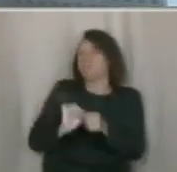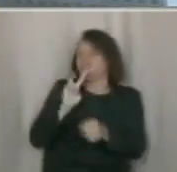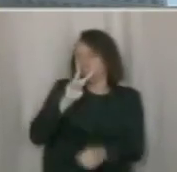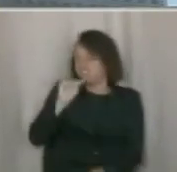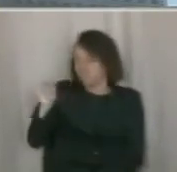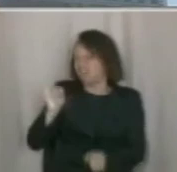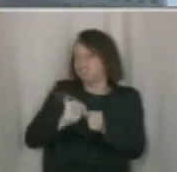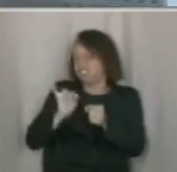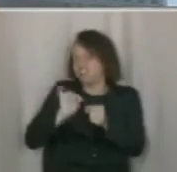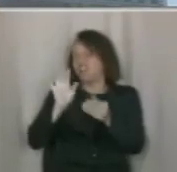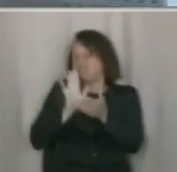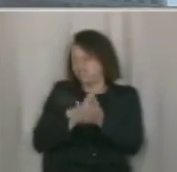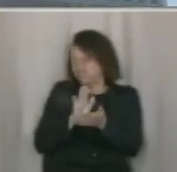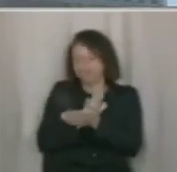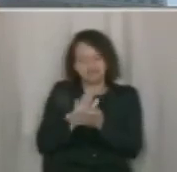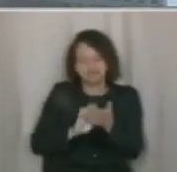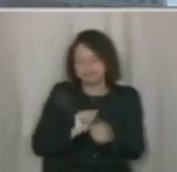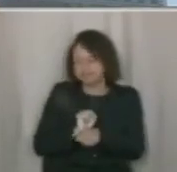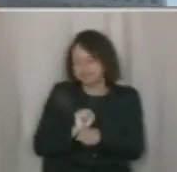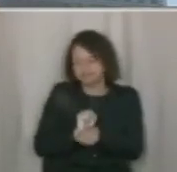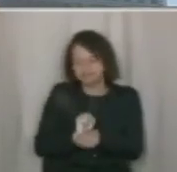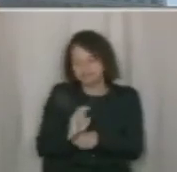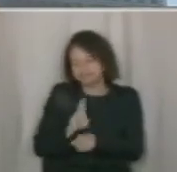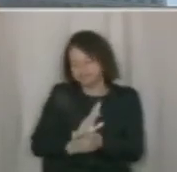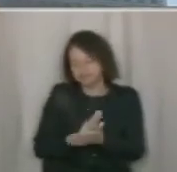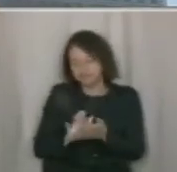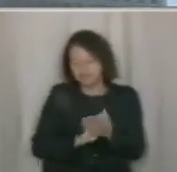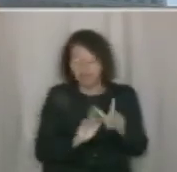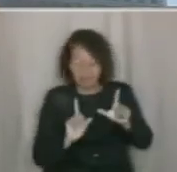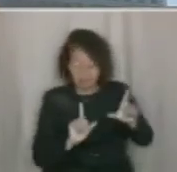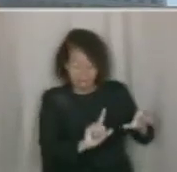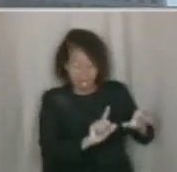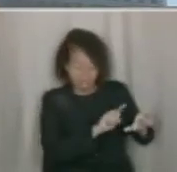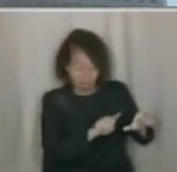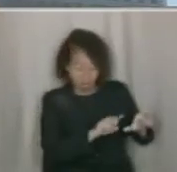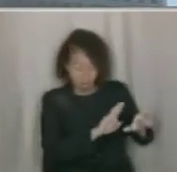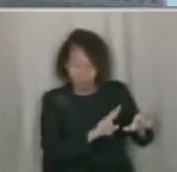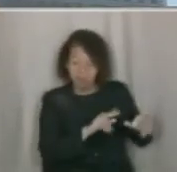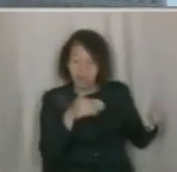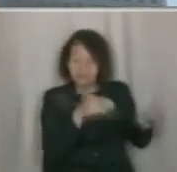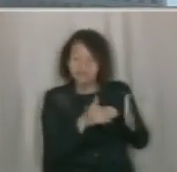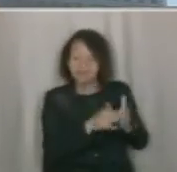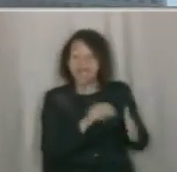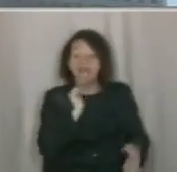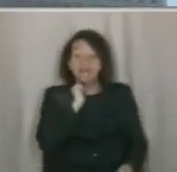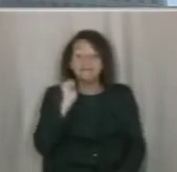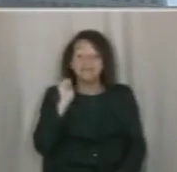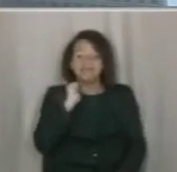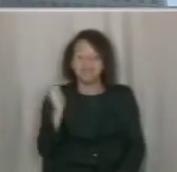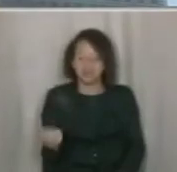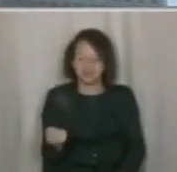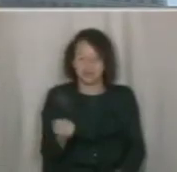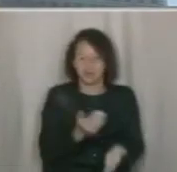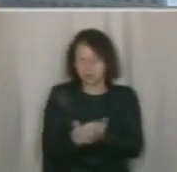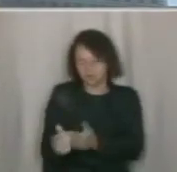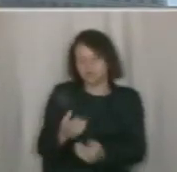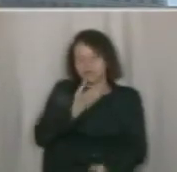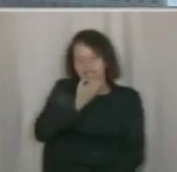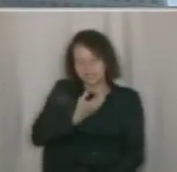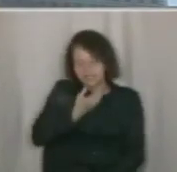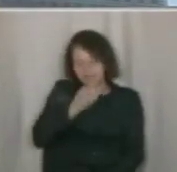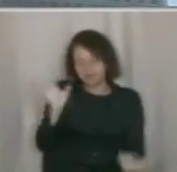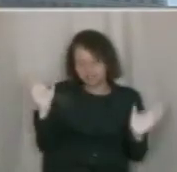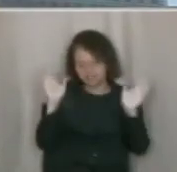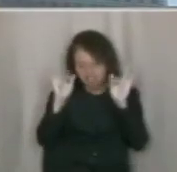se faz. O que está escrito na placa é que a obra era para ter sido entregue em abril. Em abril. A obra começou em dezembro